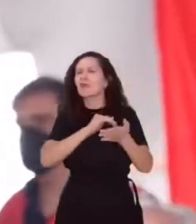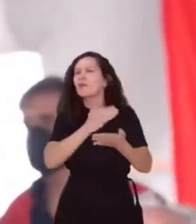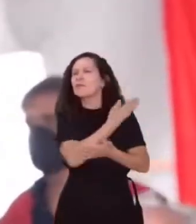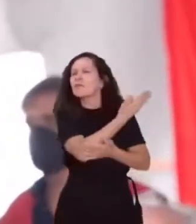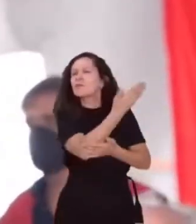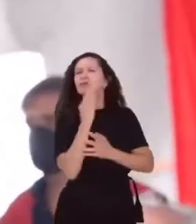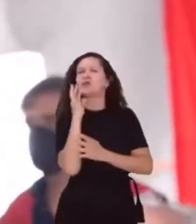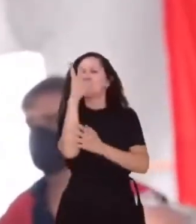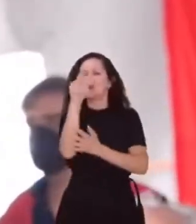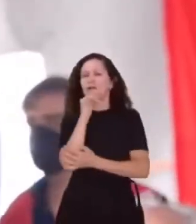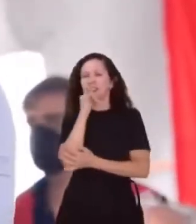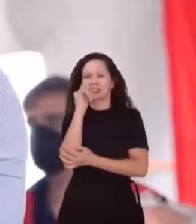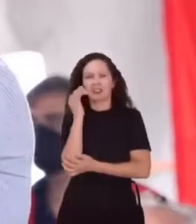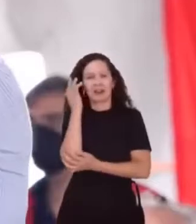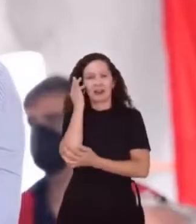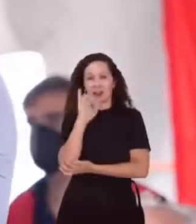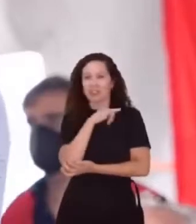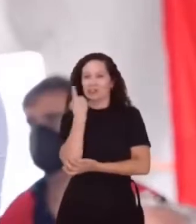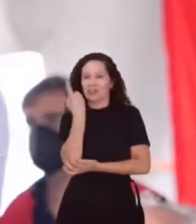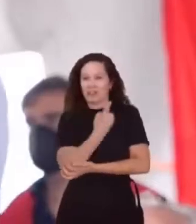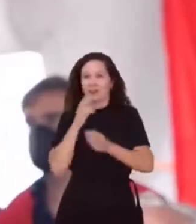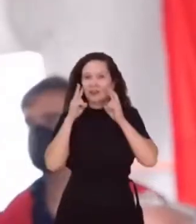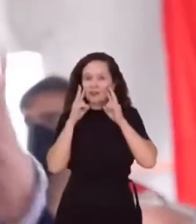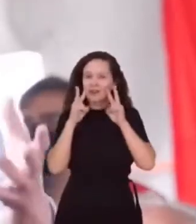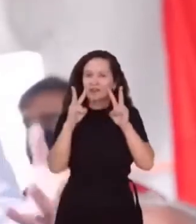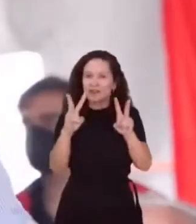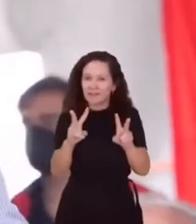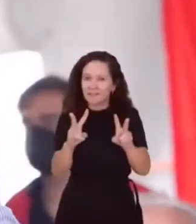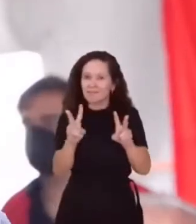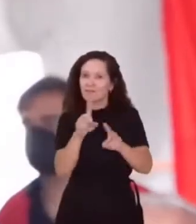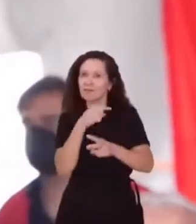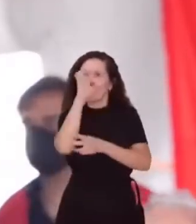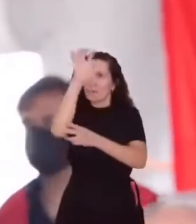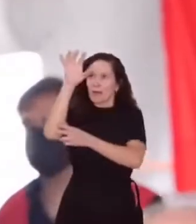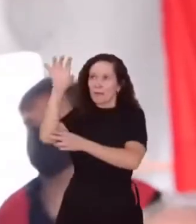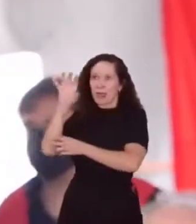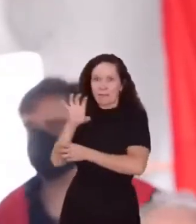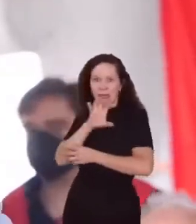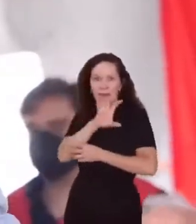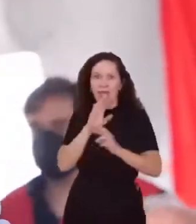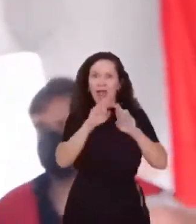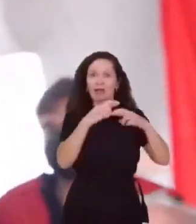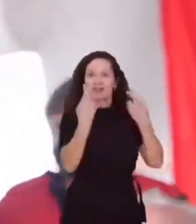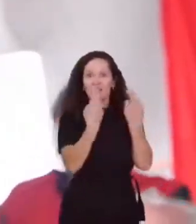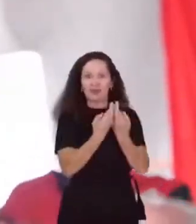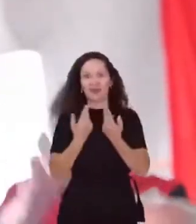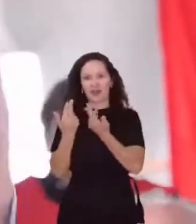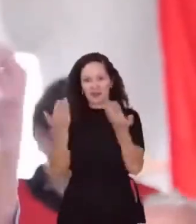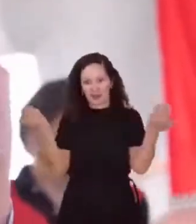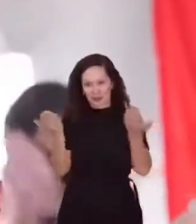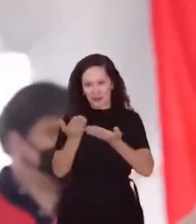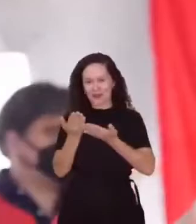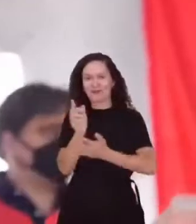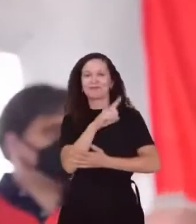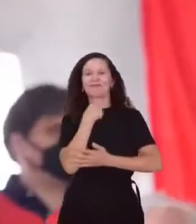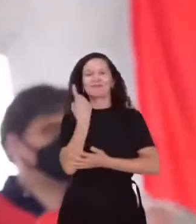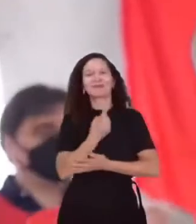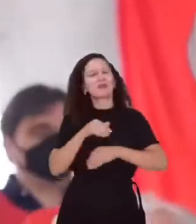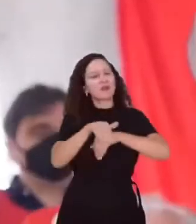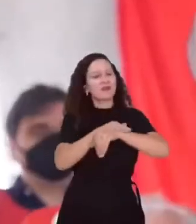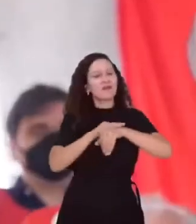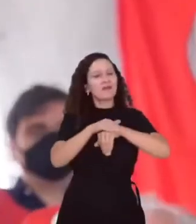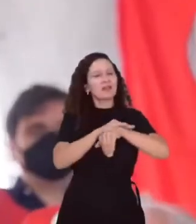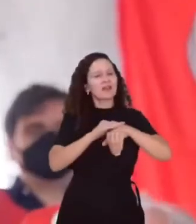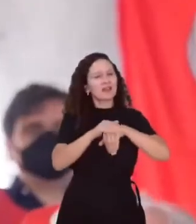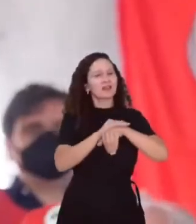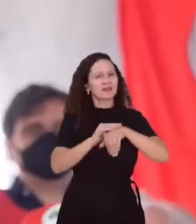vai ver tanta gente das nossas regiões, né, séries reunidas assim, para a gente falar isso e fazer esse pedido.